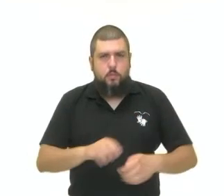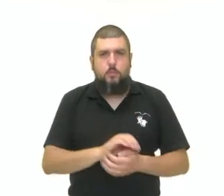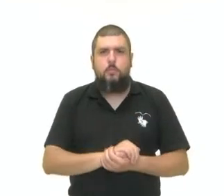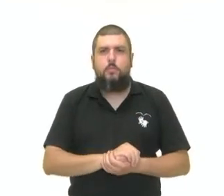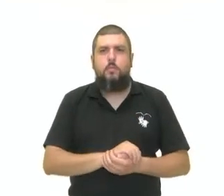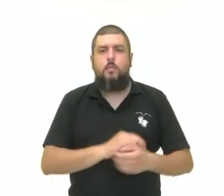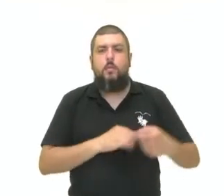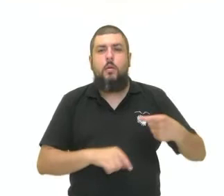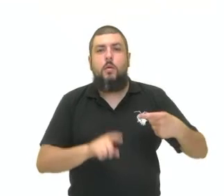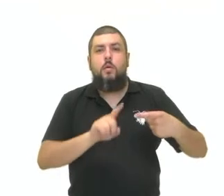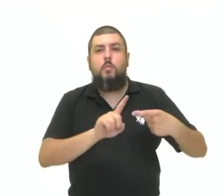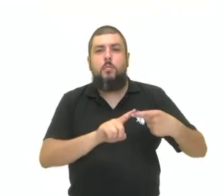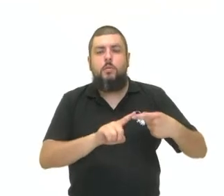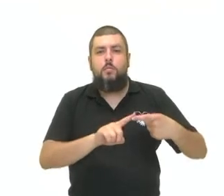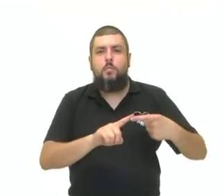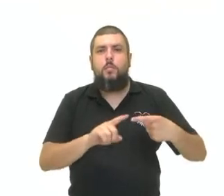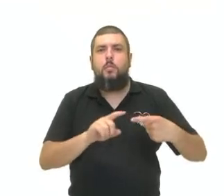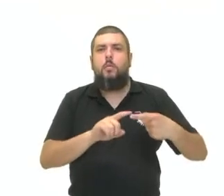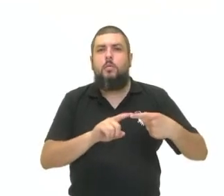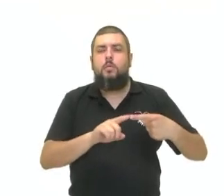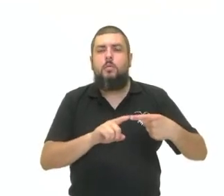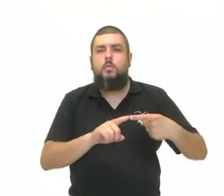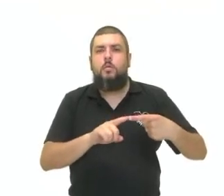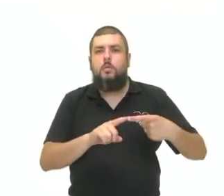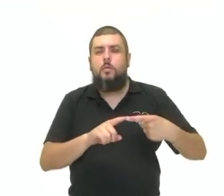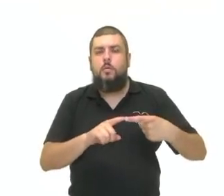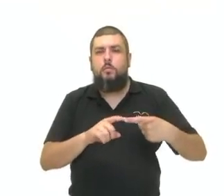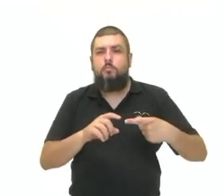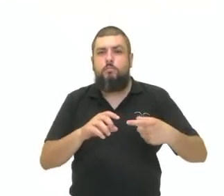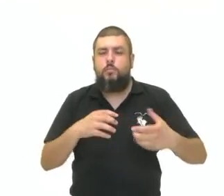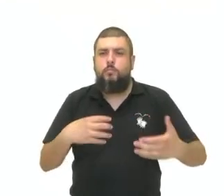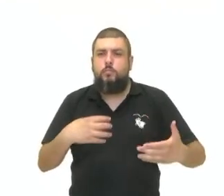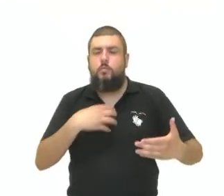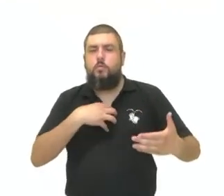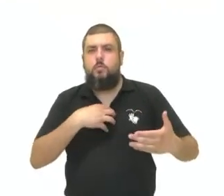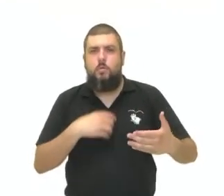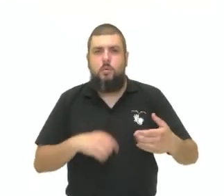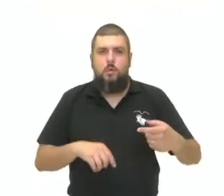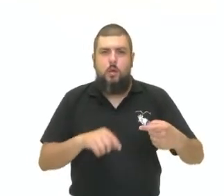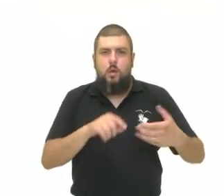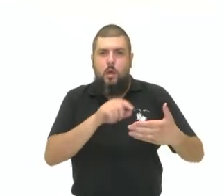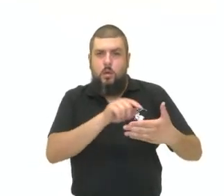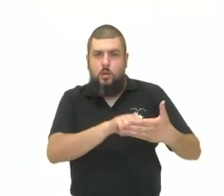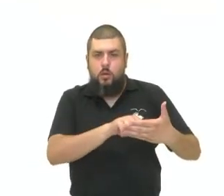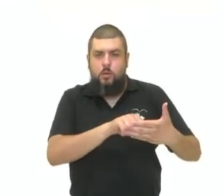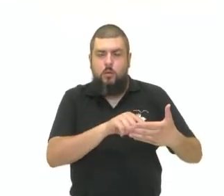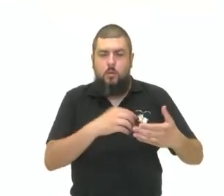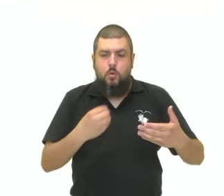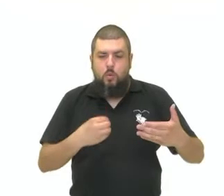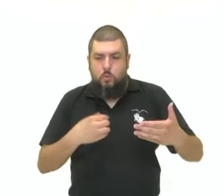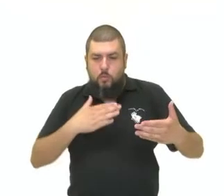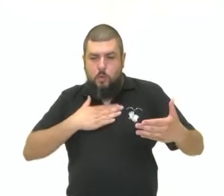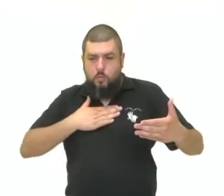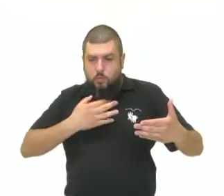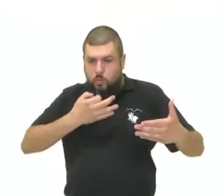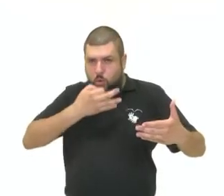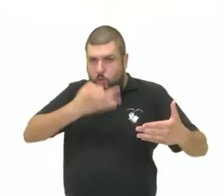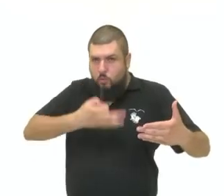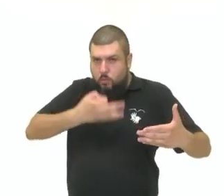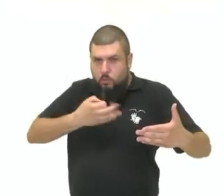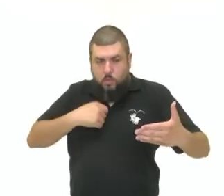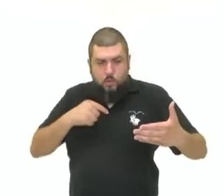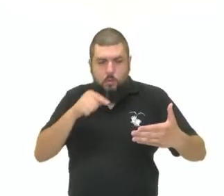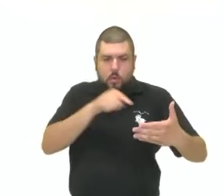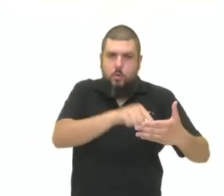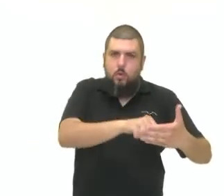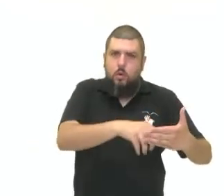de confirmação. Ocorre quando a notícia falsa confirma um ponto de vista do leitor. Isso mesmo. Então, se a